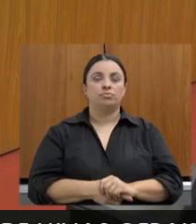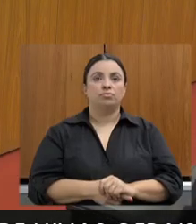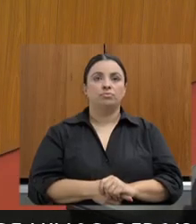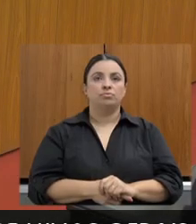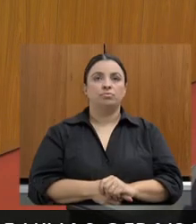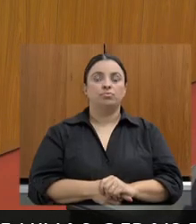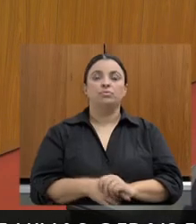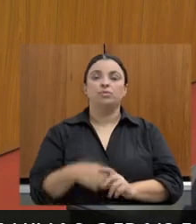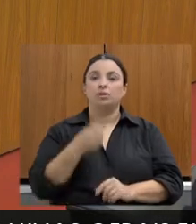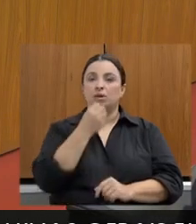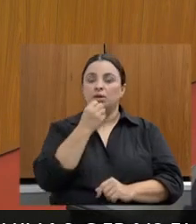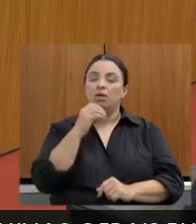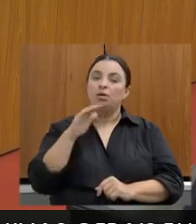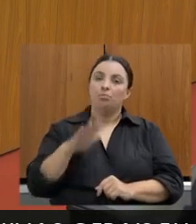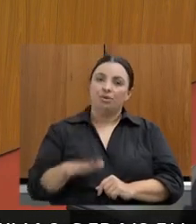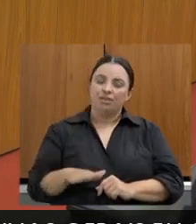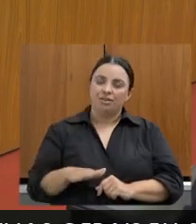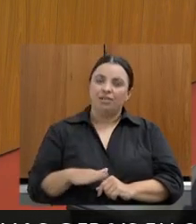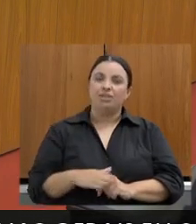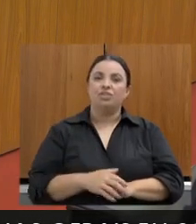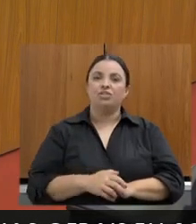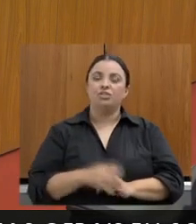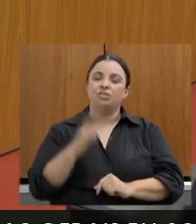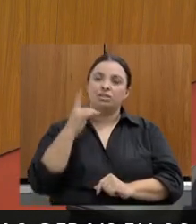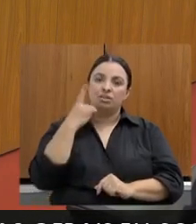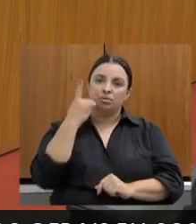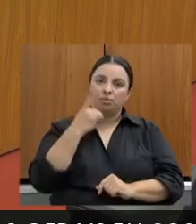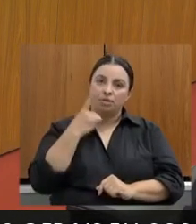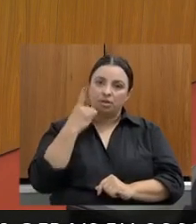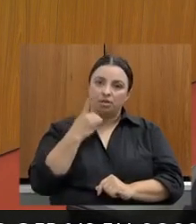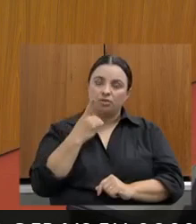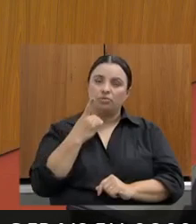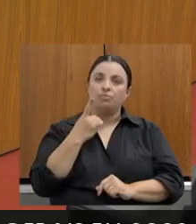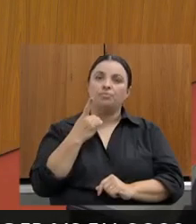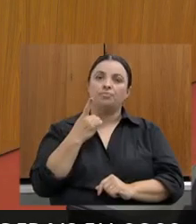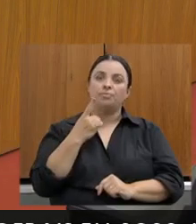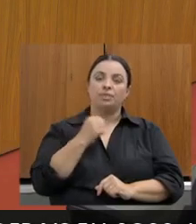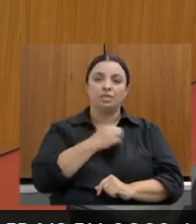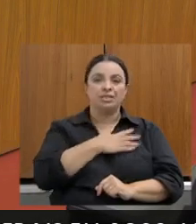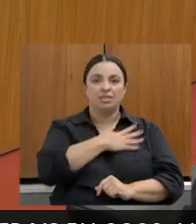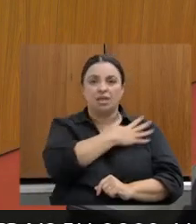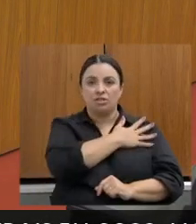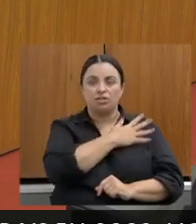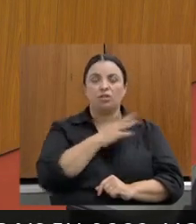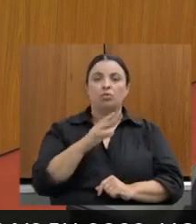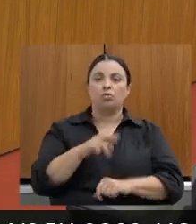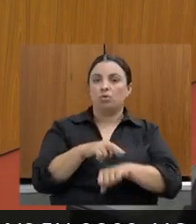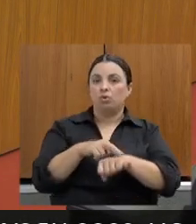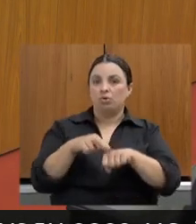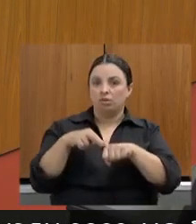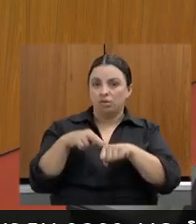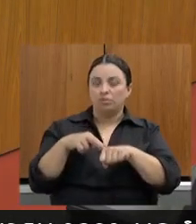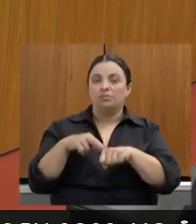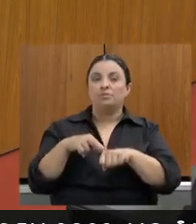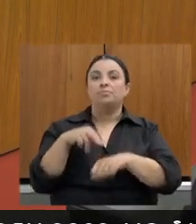bom Boa tarde Deputado Sargento Rodrigues Presidente